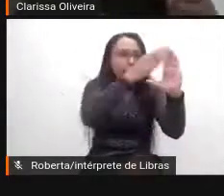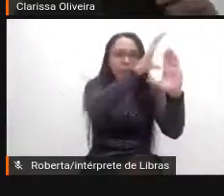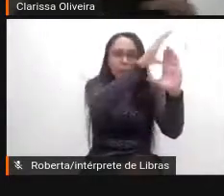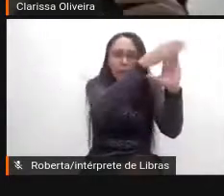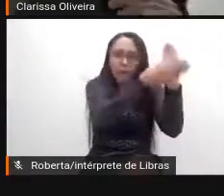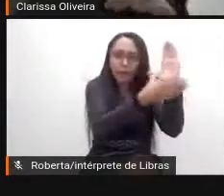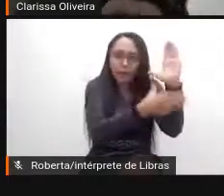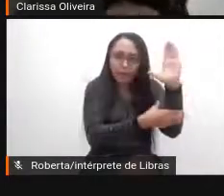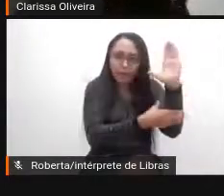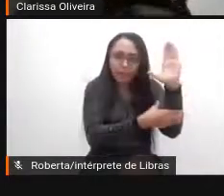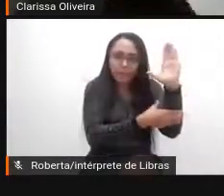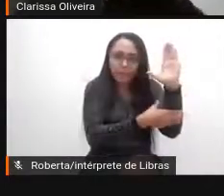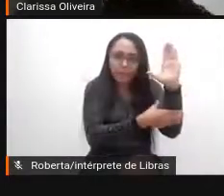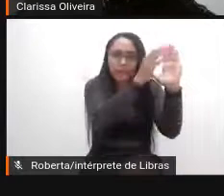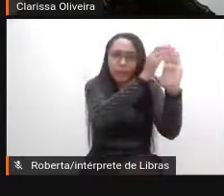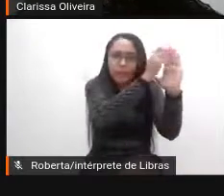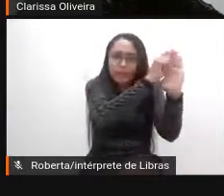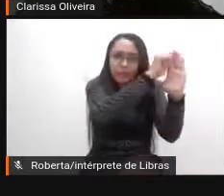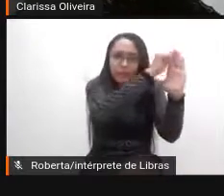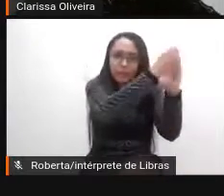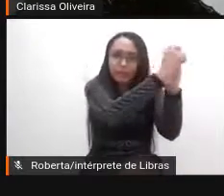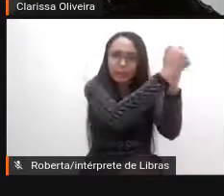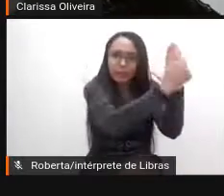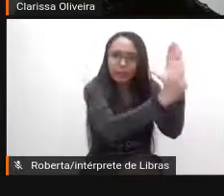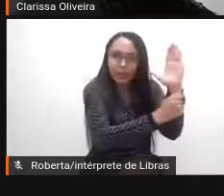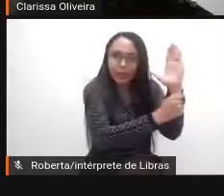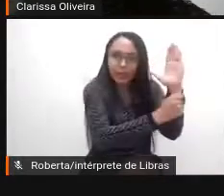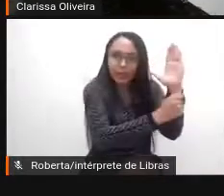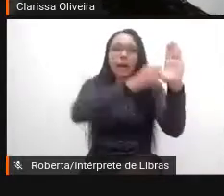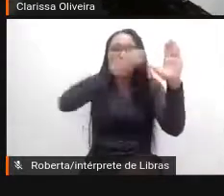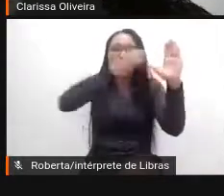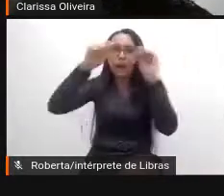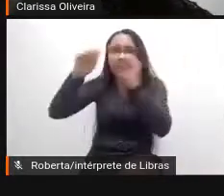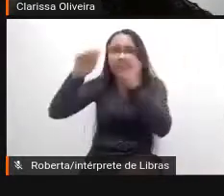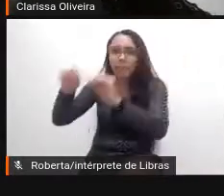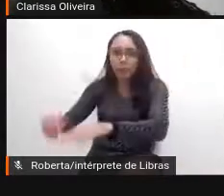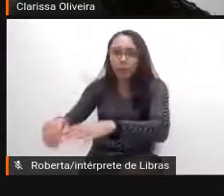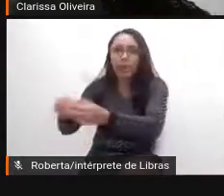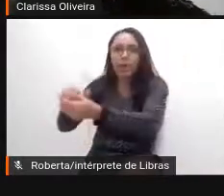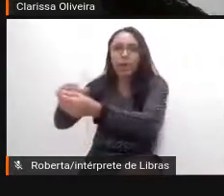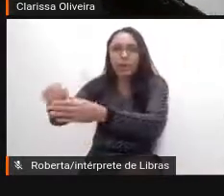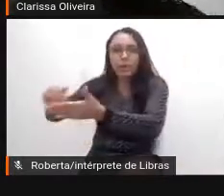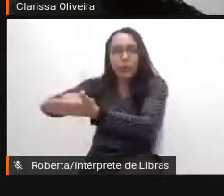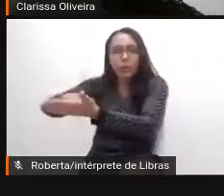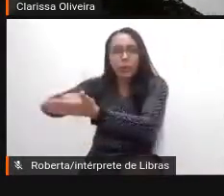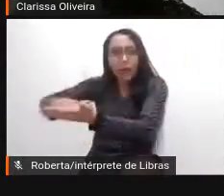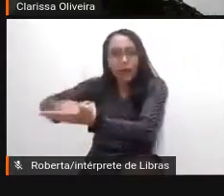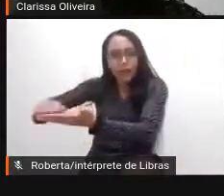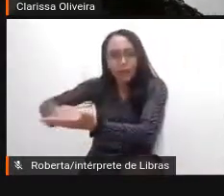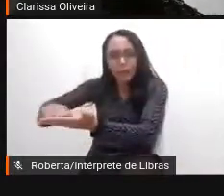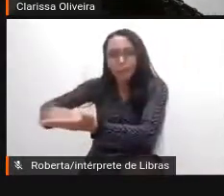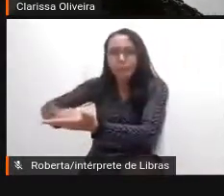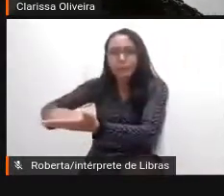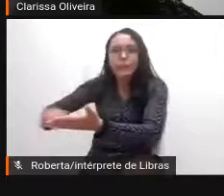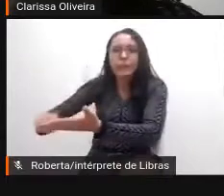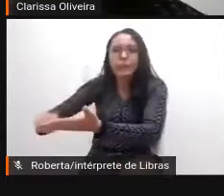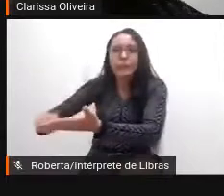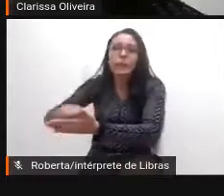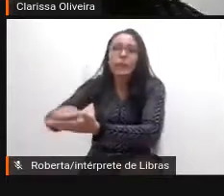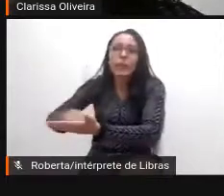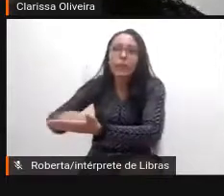capinha e lavar com água e sabão ou passar o álcool gel nela, que aí não vai